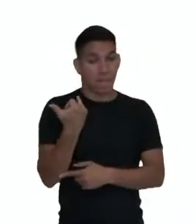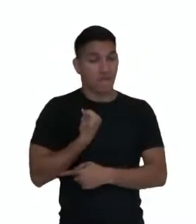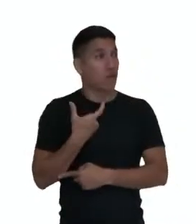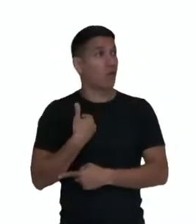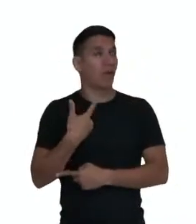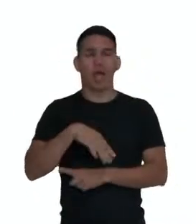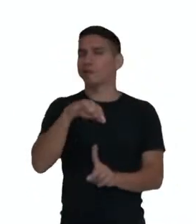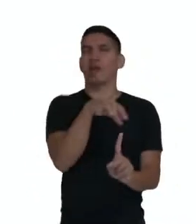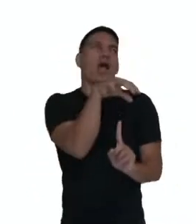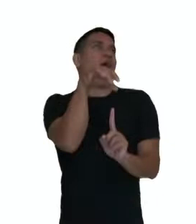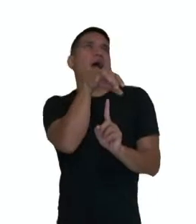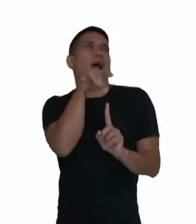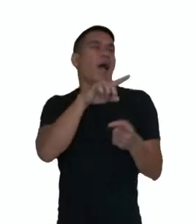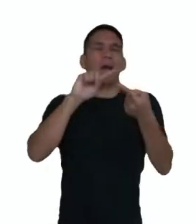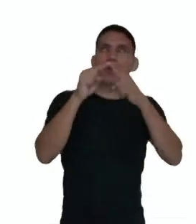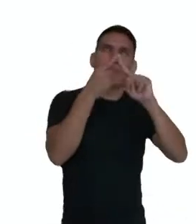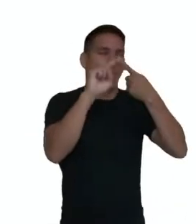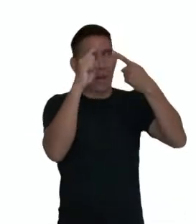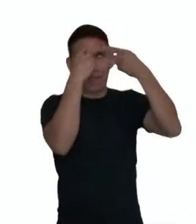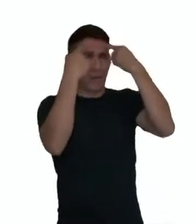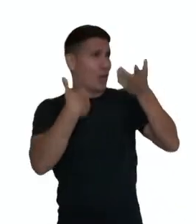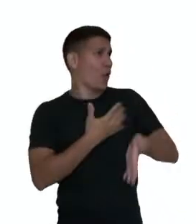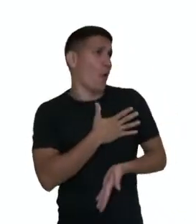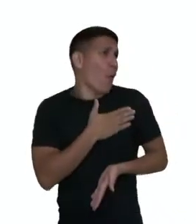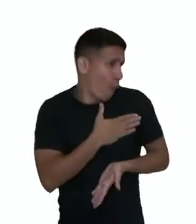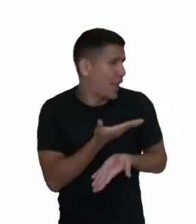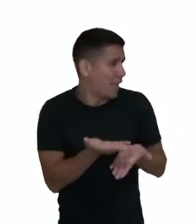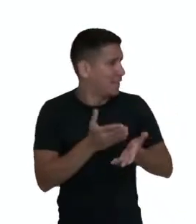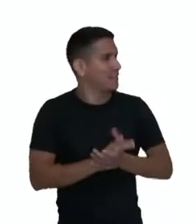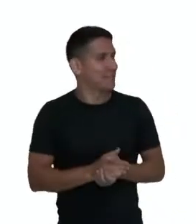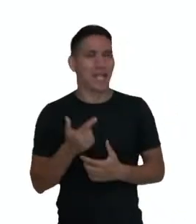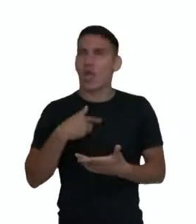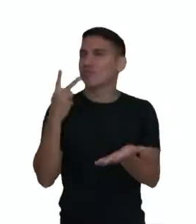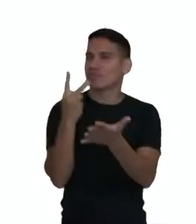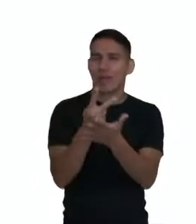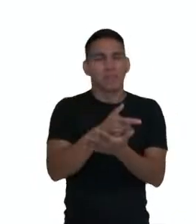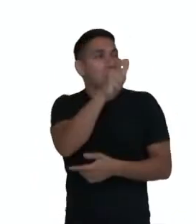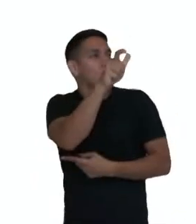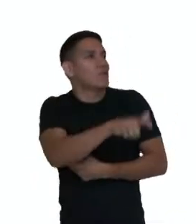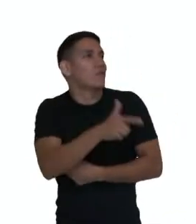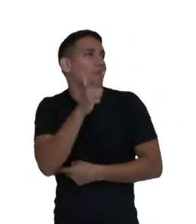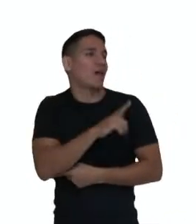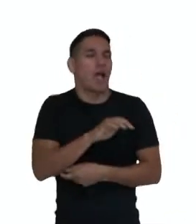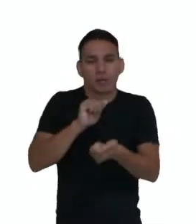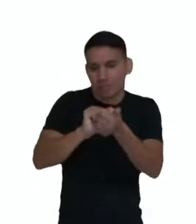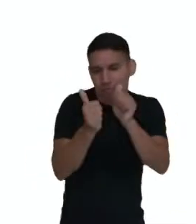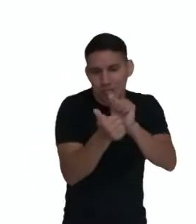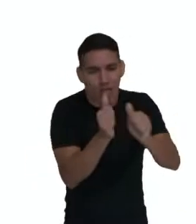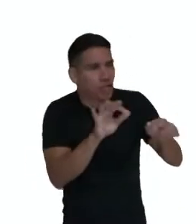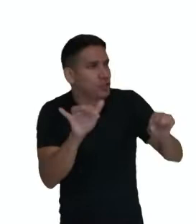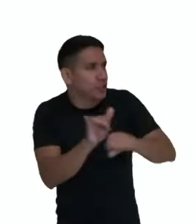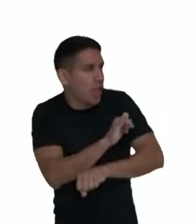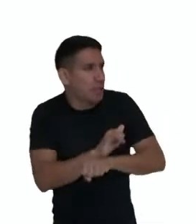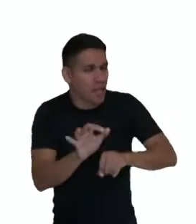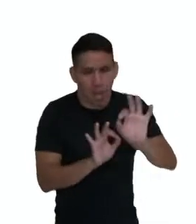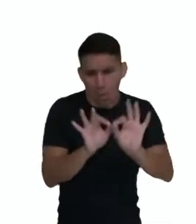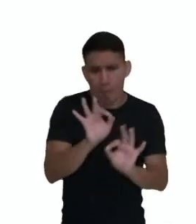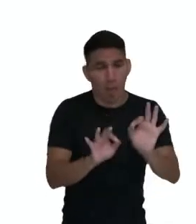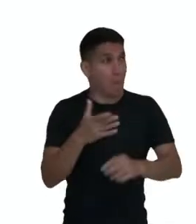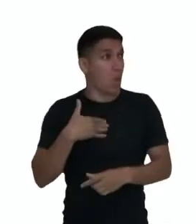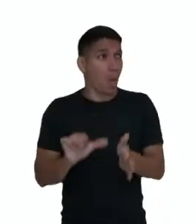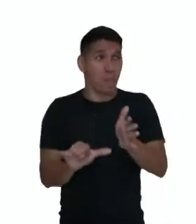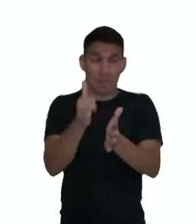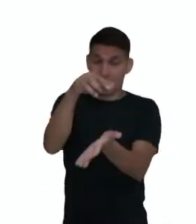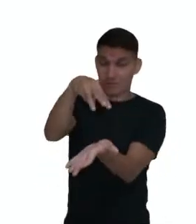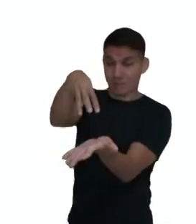rainha da gambiarra, e eu amava isso. Eu sempre fui aquela que dava um jeitinho para tudo. O meu primeiro tripé